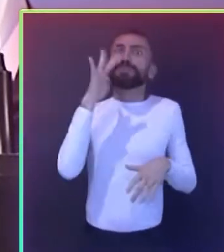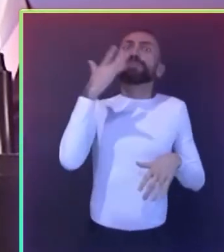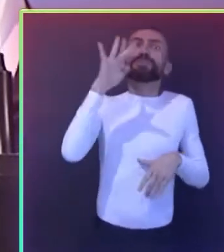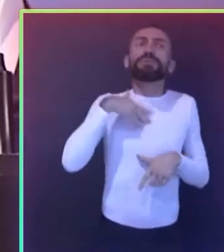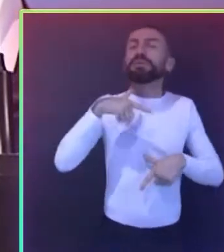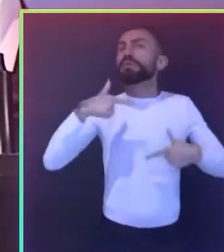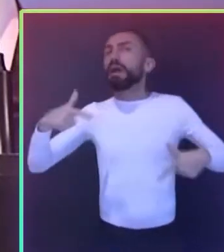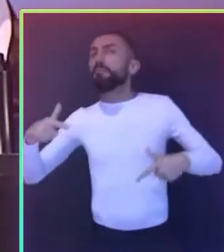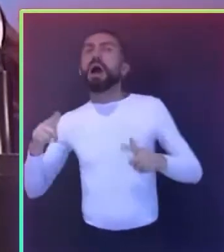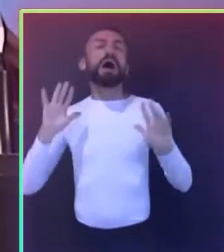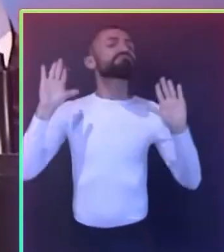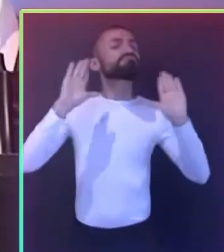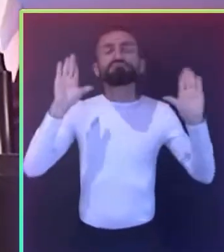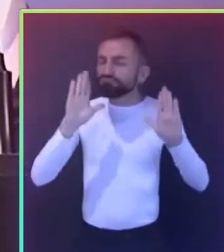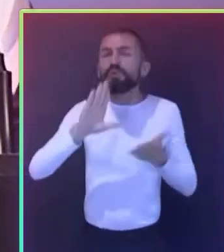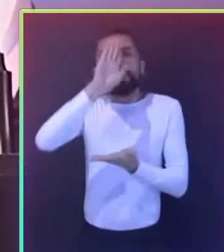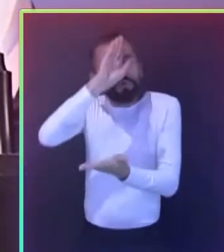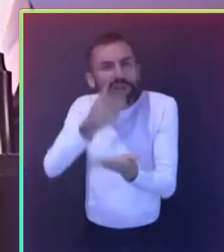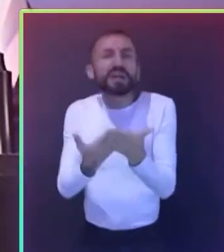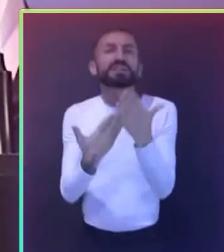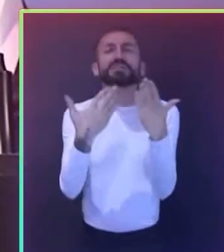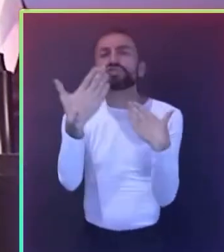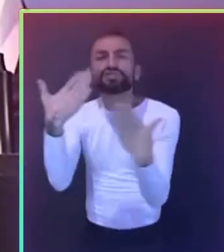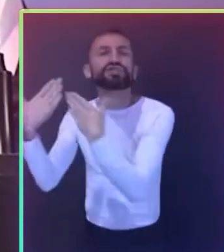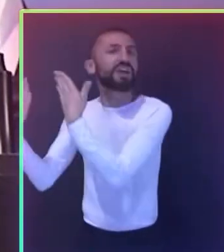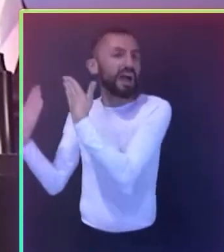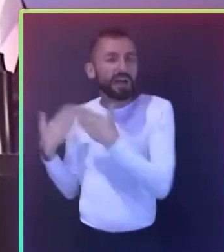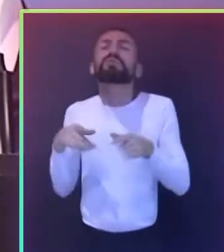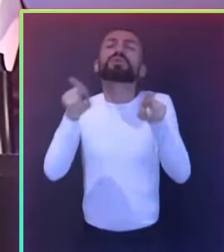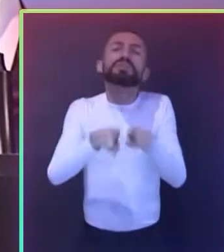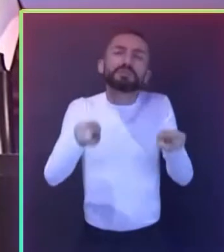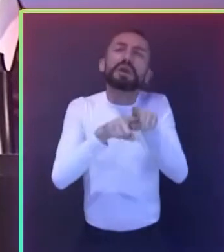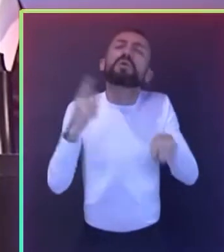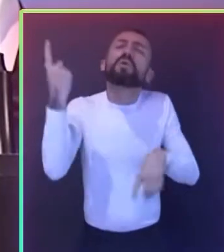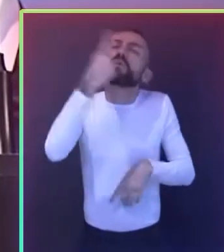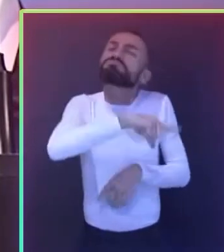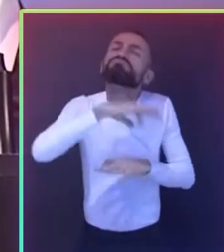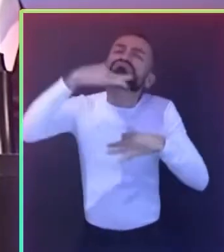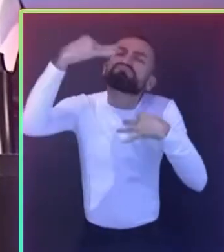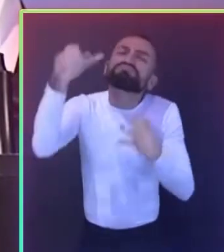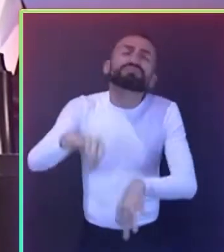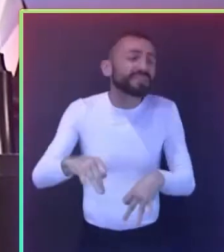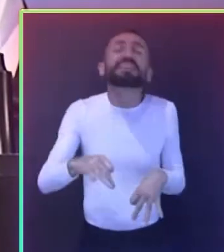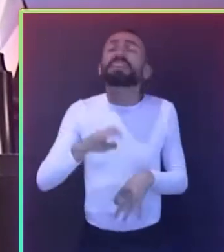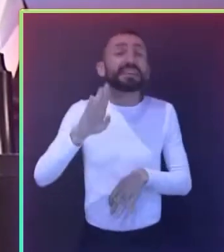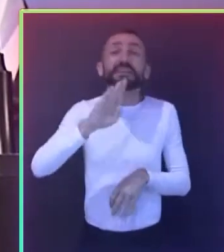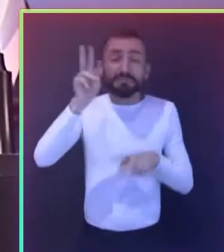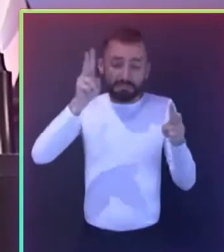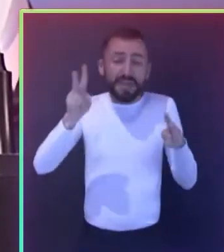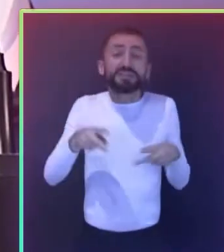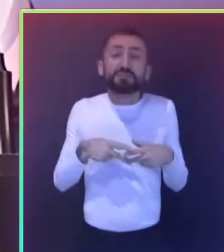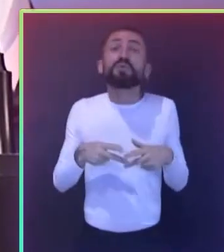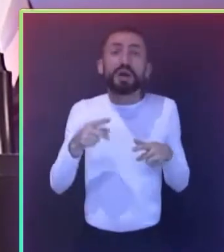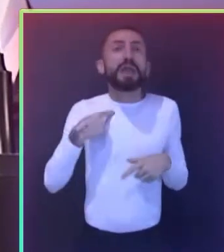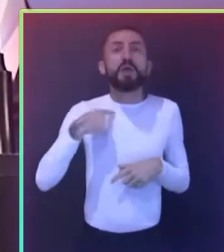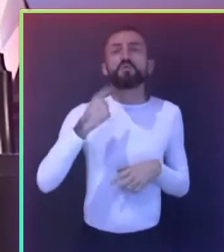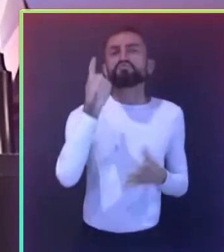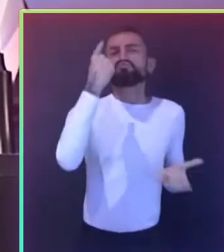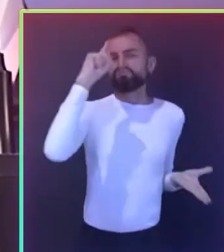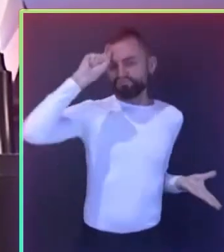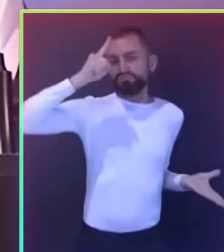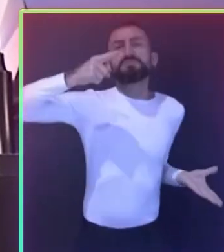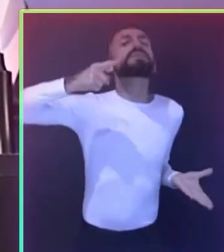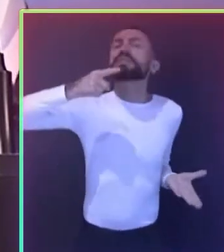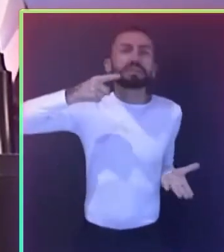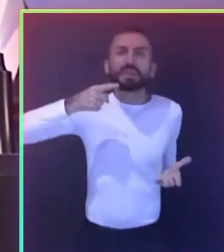e muita confiança e diálogo sem controle dos excessivos e de centralização de decisões e